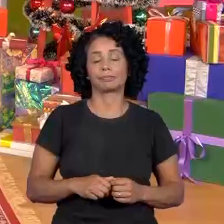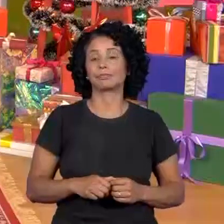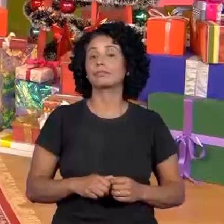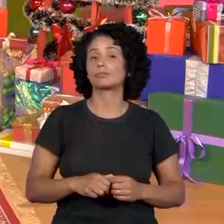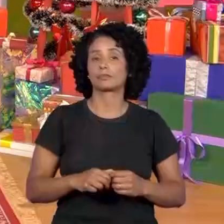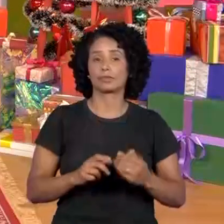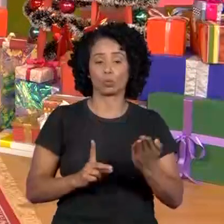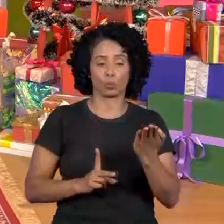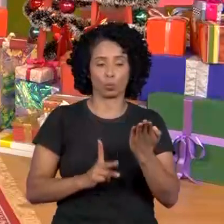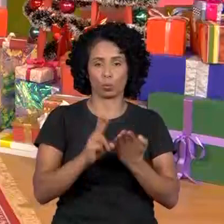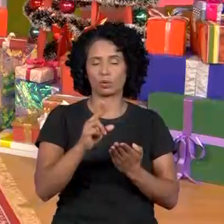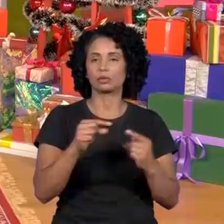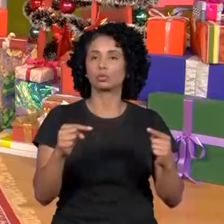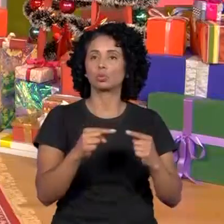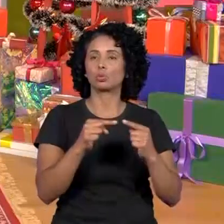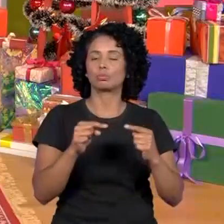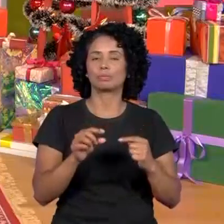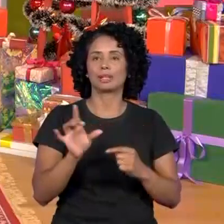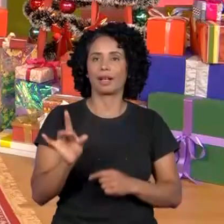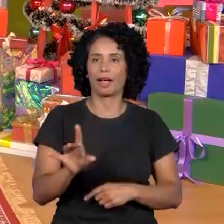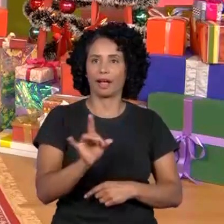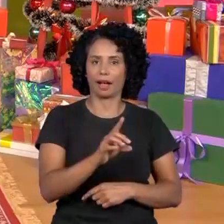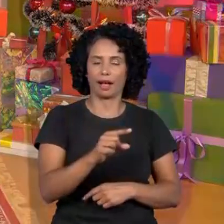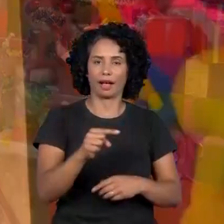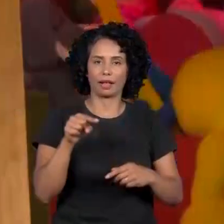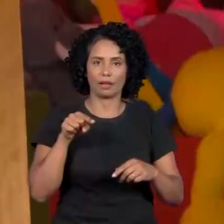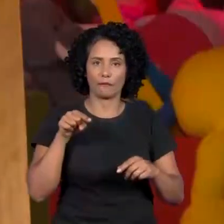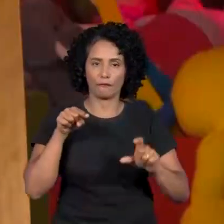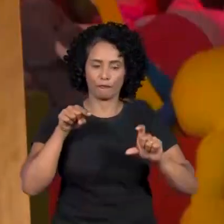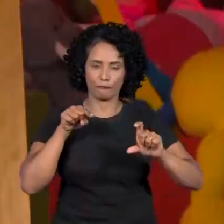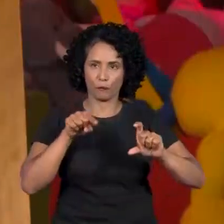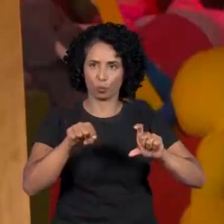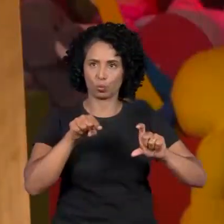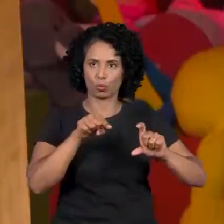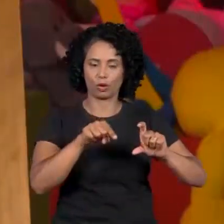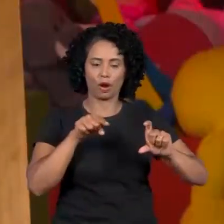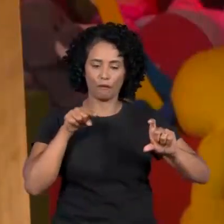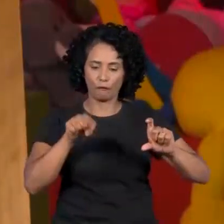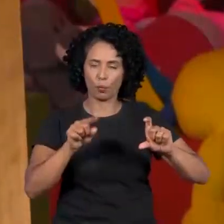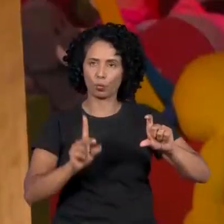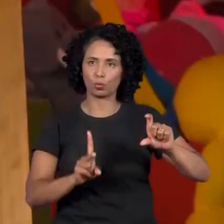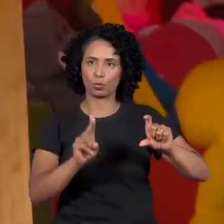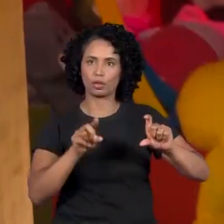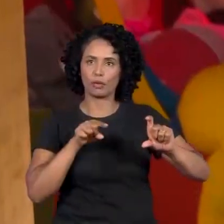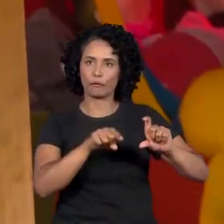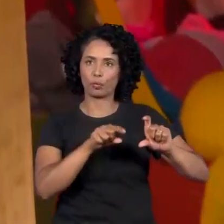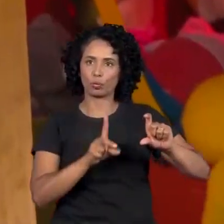bom? Vou colar uma aqui, vou colar só um pouquinho aqui para o lado.